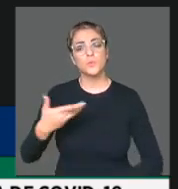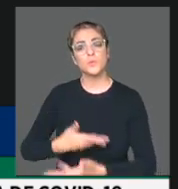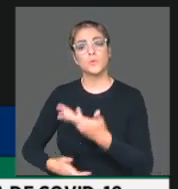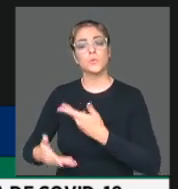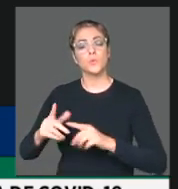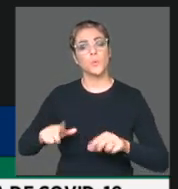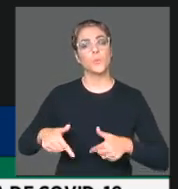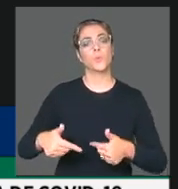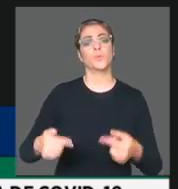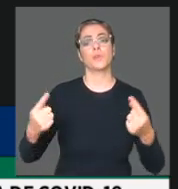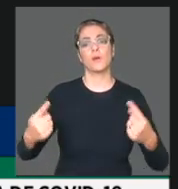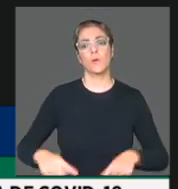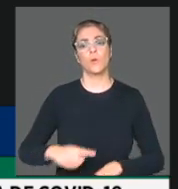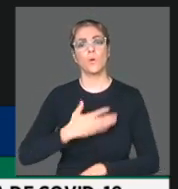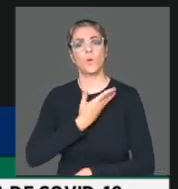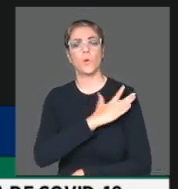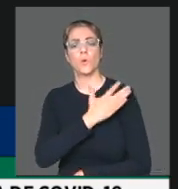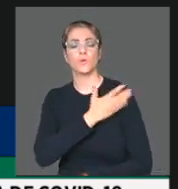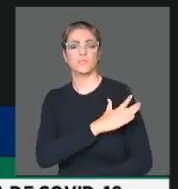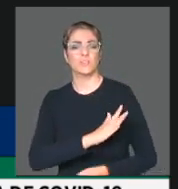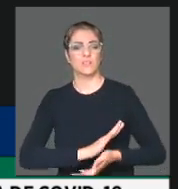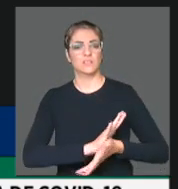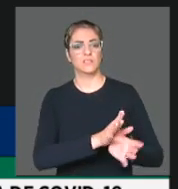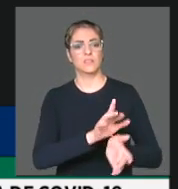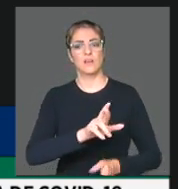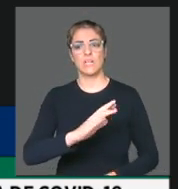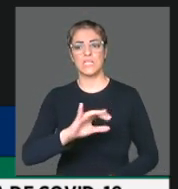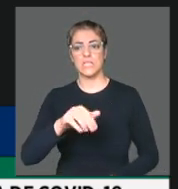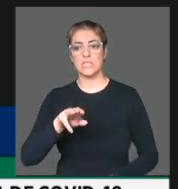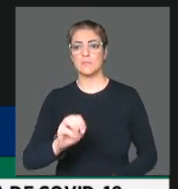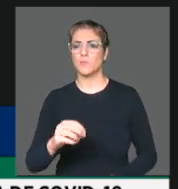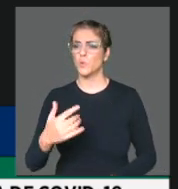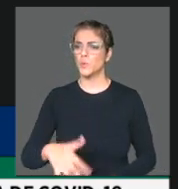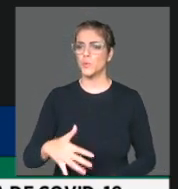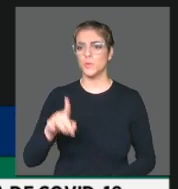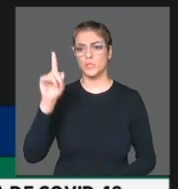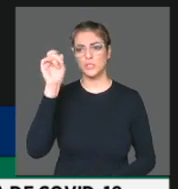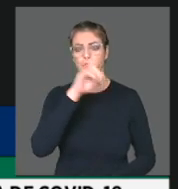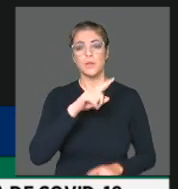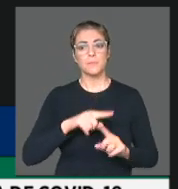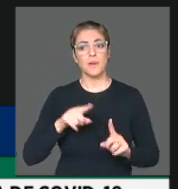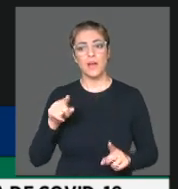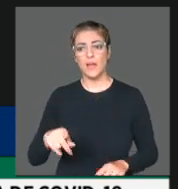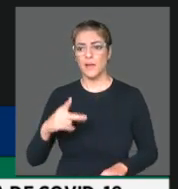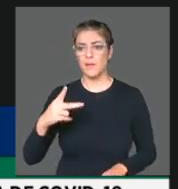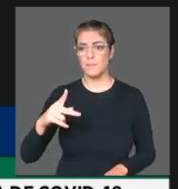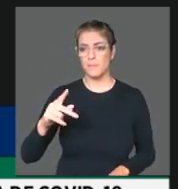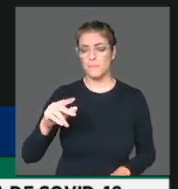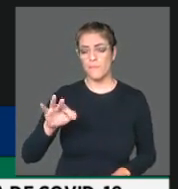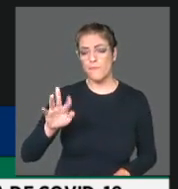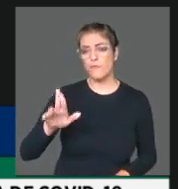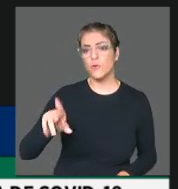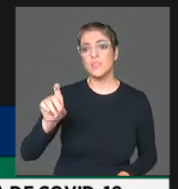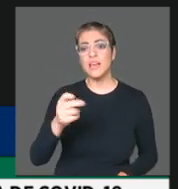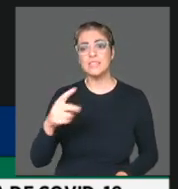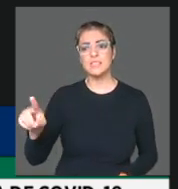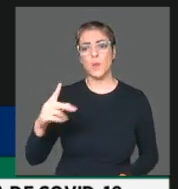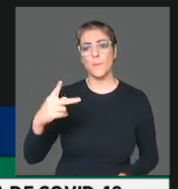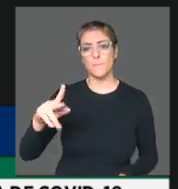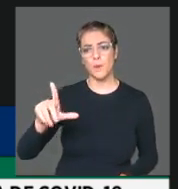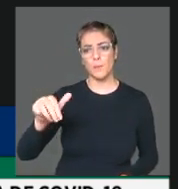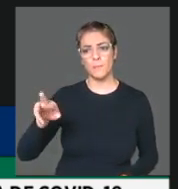enfrentamento ao racismo, que é tão caro na nossa história, mas não. A Fundação Palmares promove o racismo e o presidente